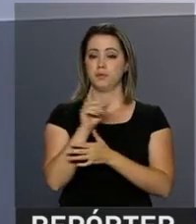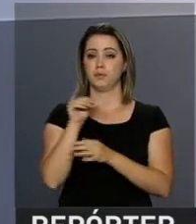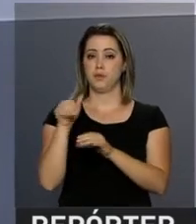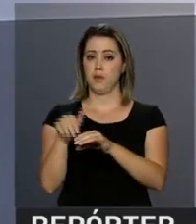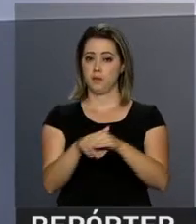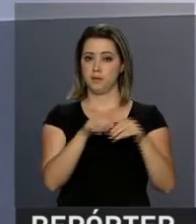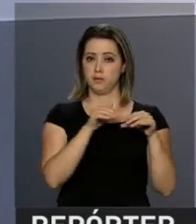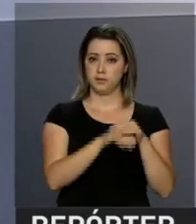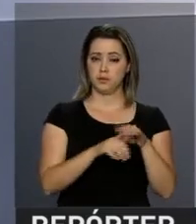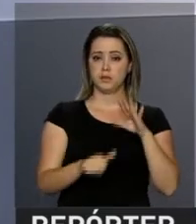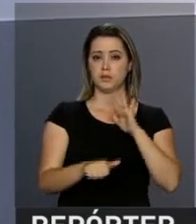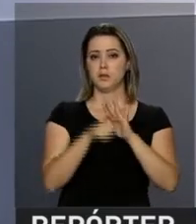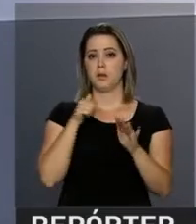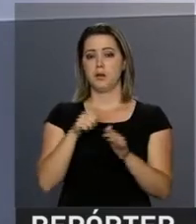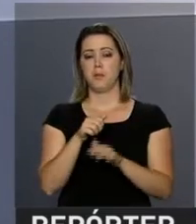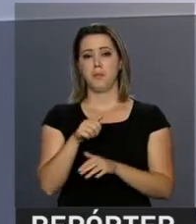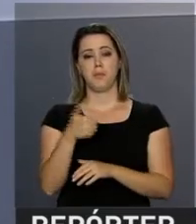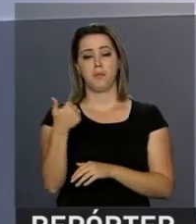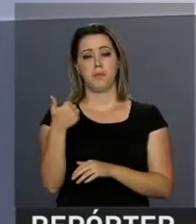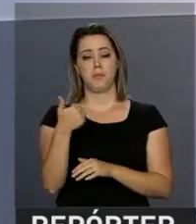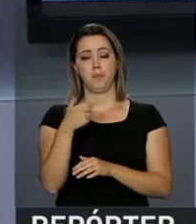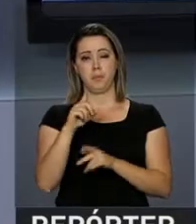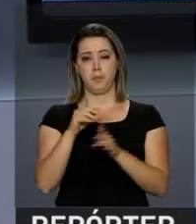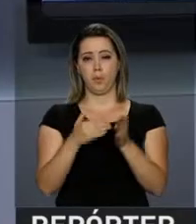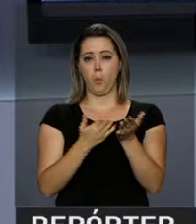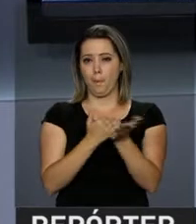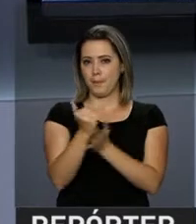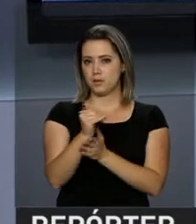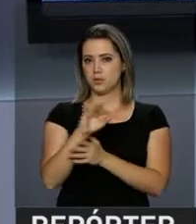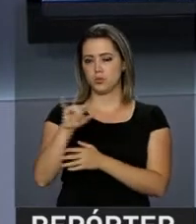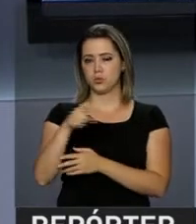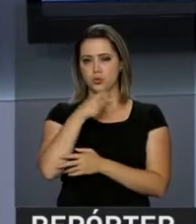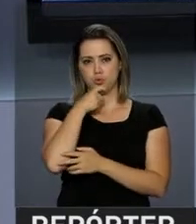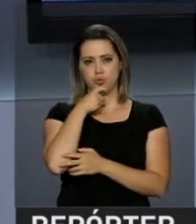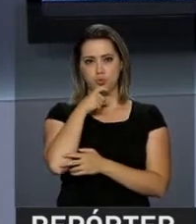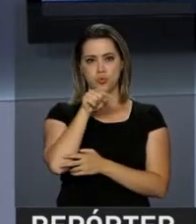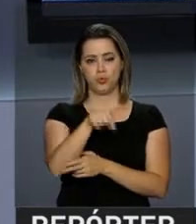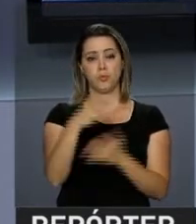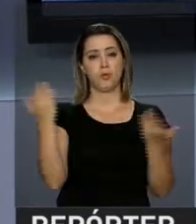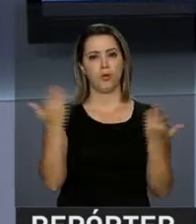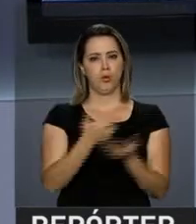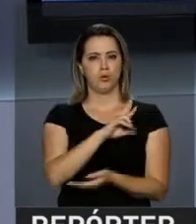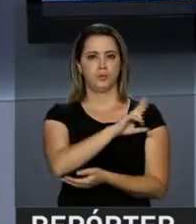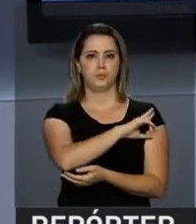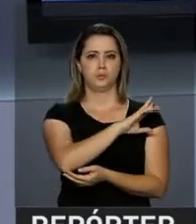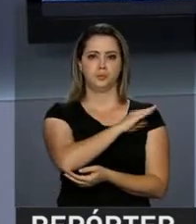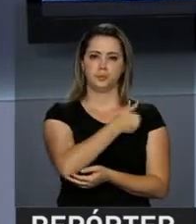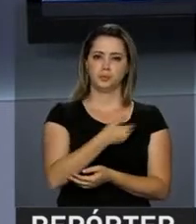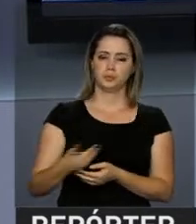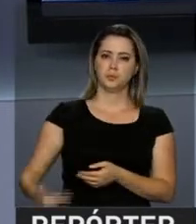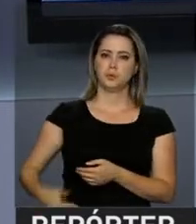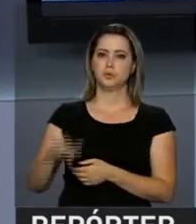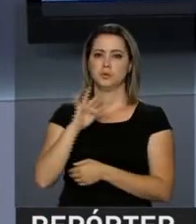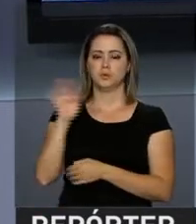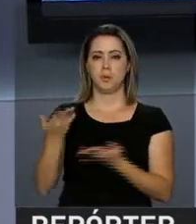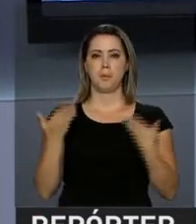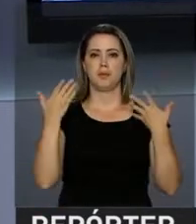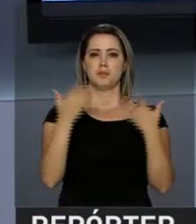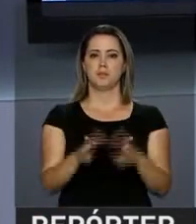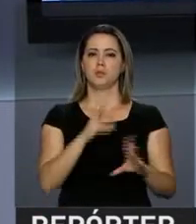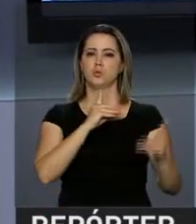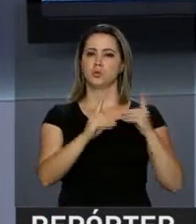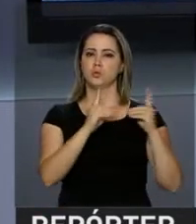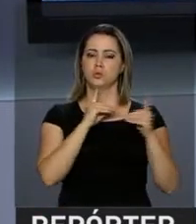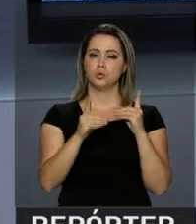na primeira quinzena de julho e hoje representantes do governo federal participaram de mais um debate para